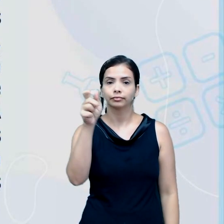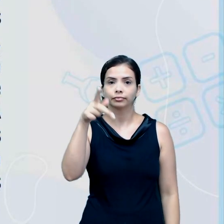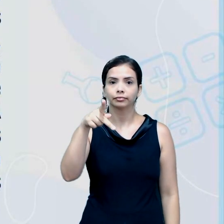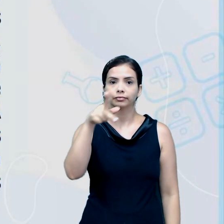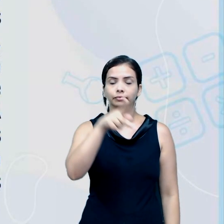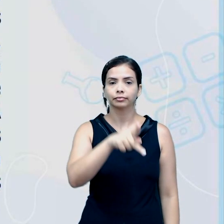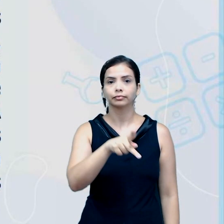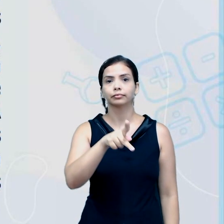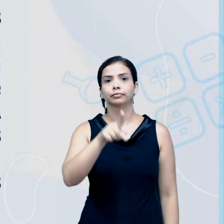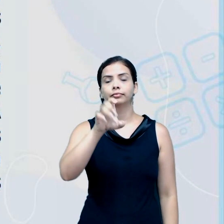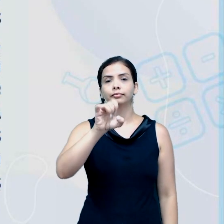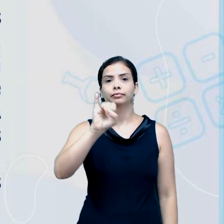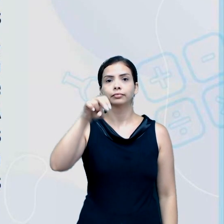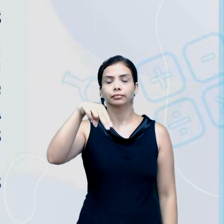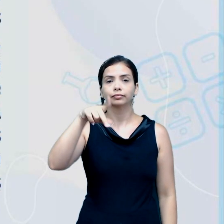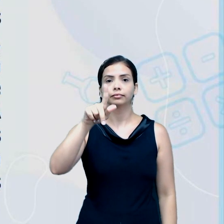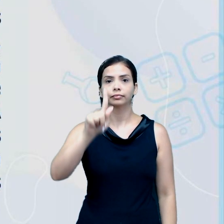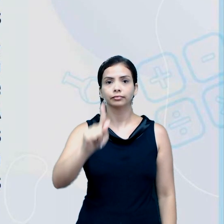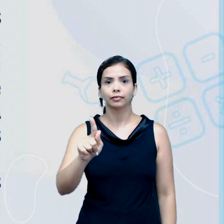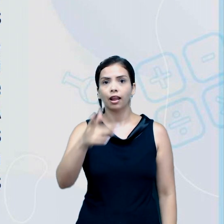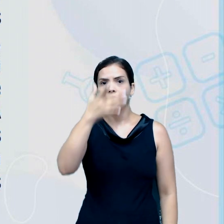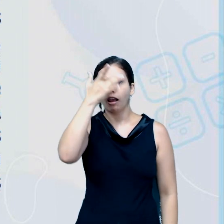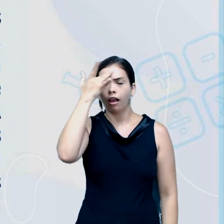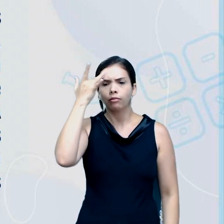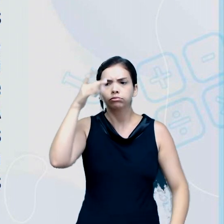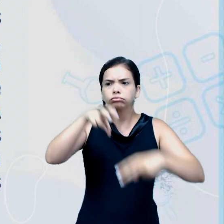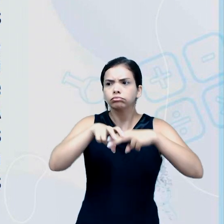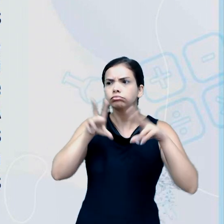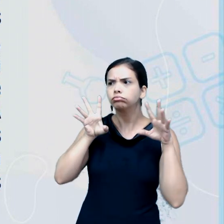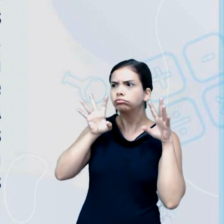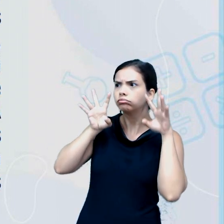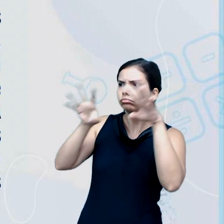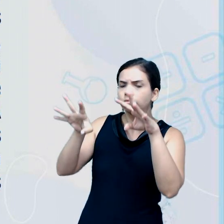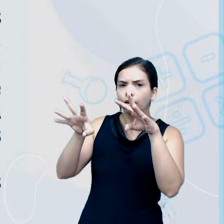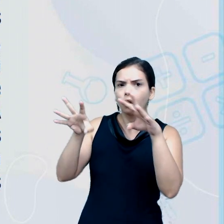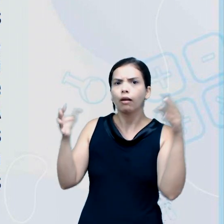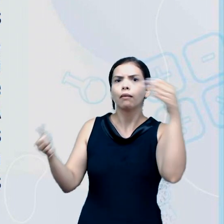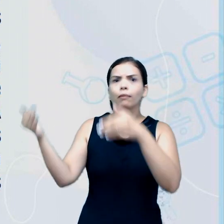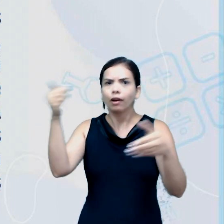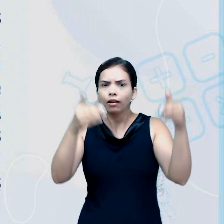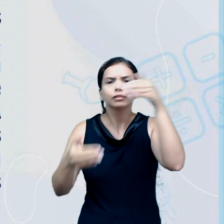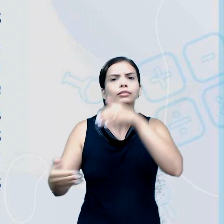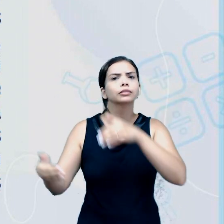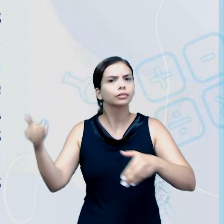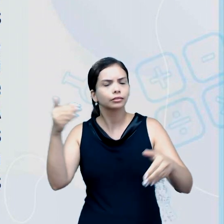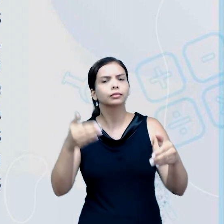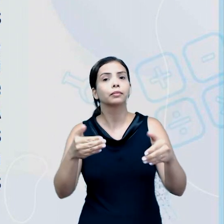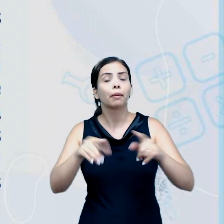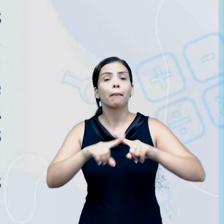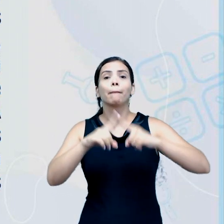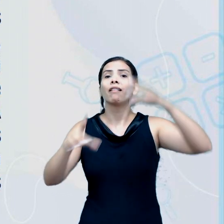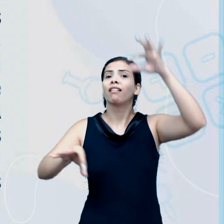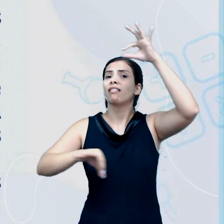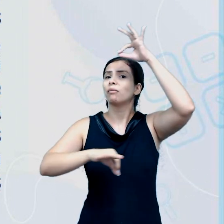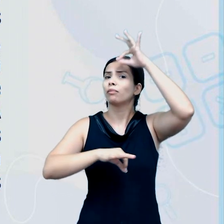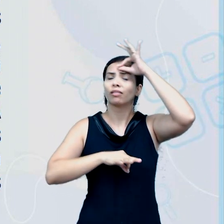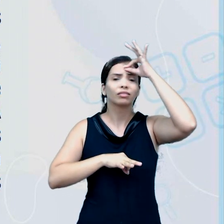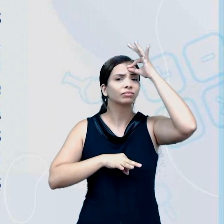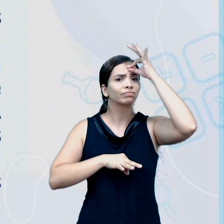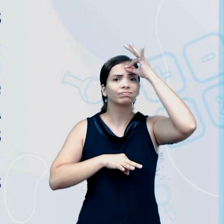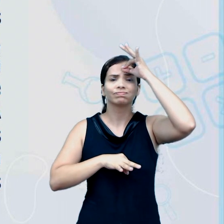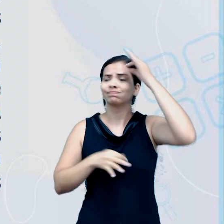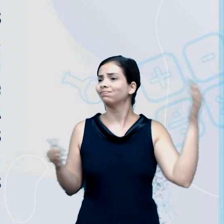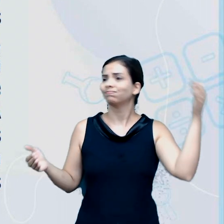espectador participa da cena proposta pelo artista enquanto que na performance de modo geral não a